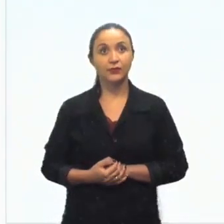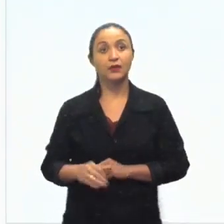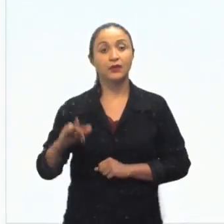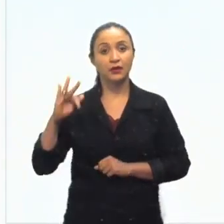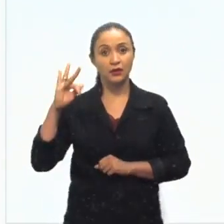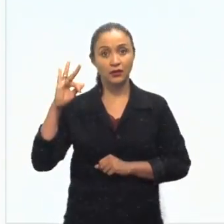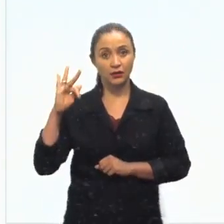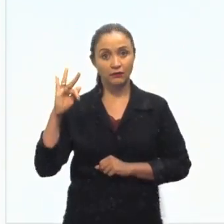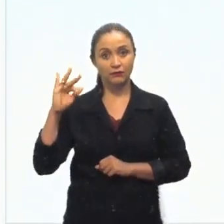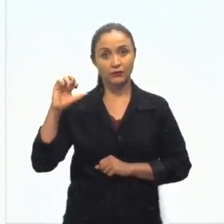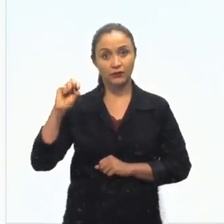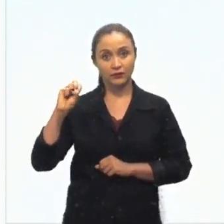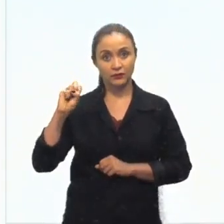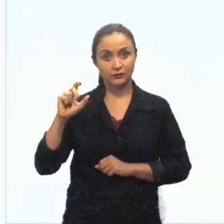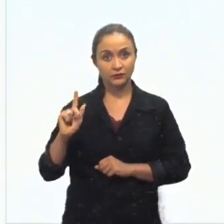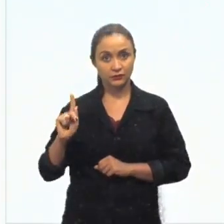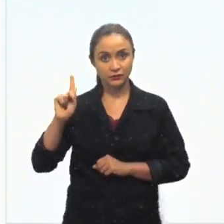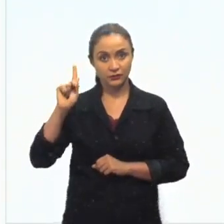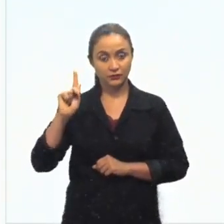FSK